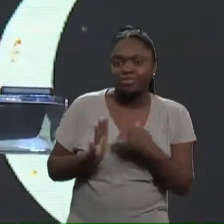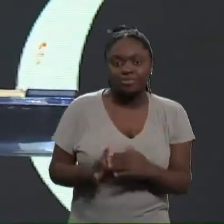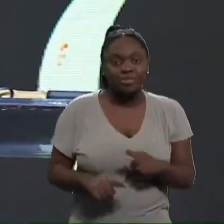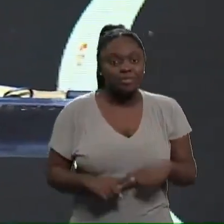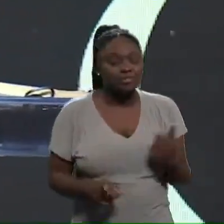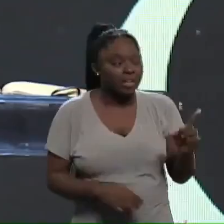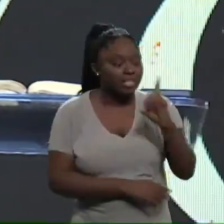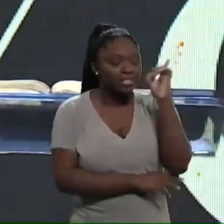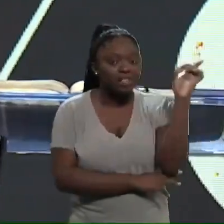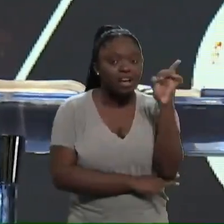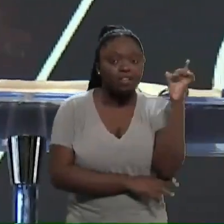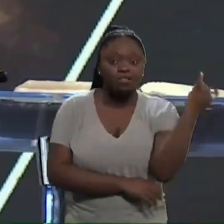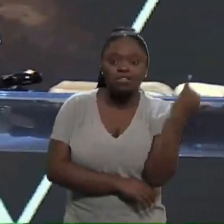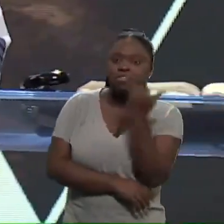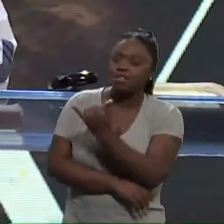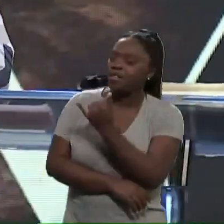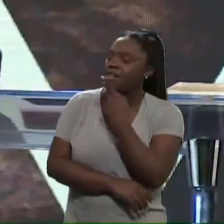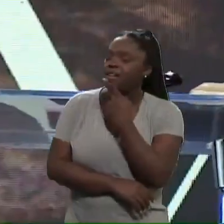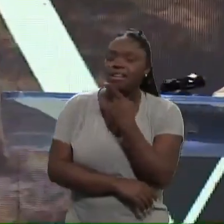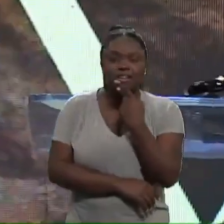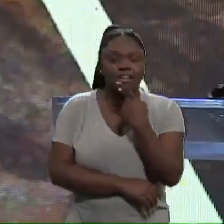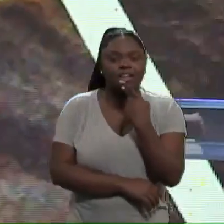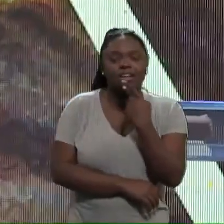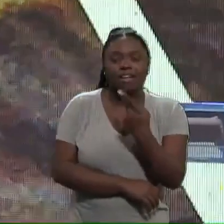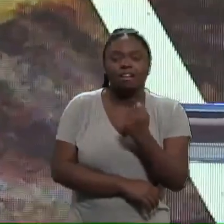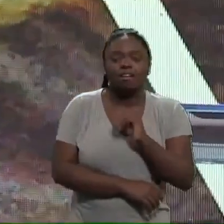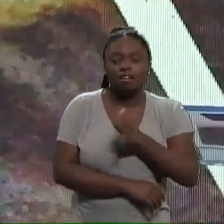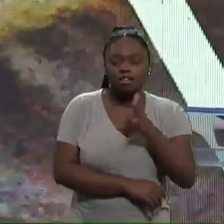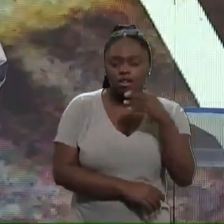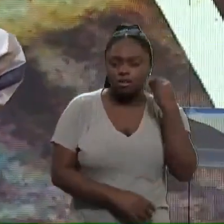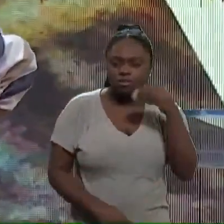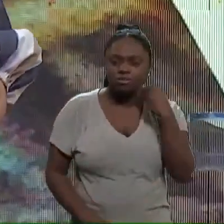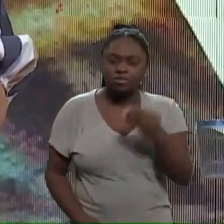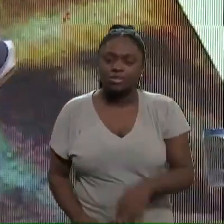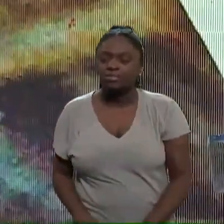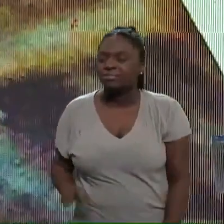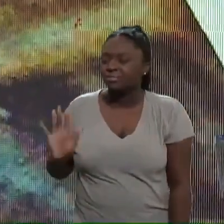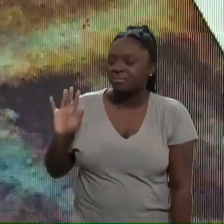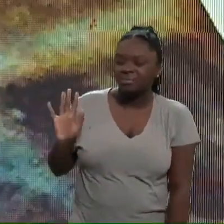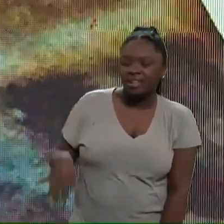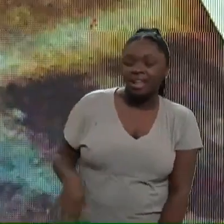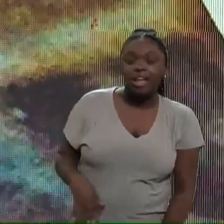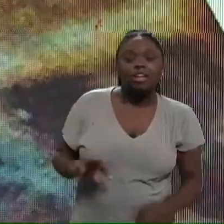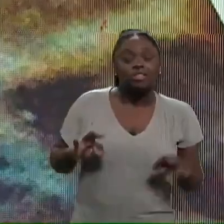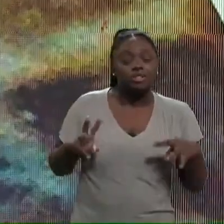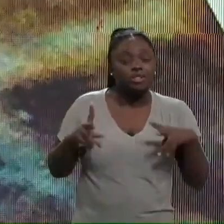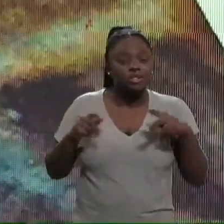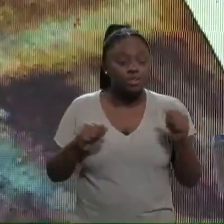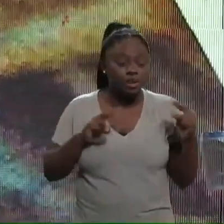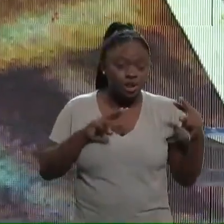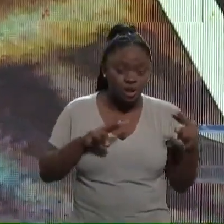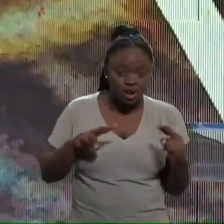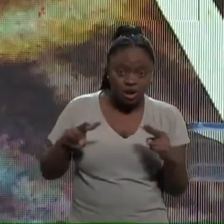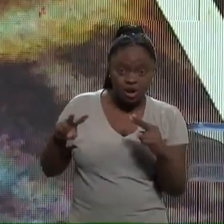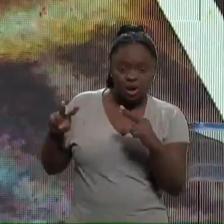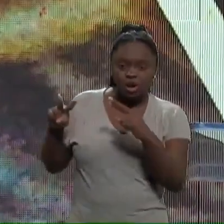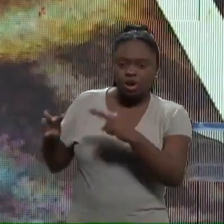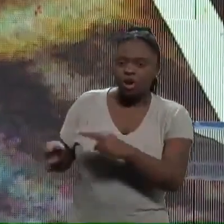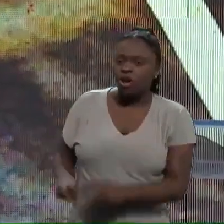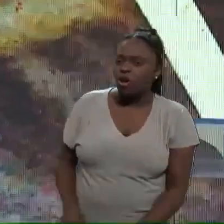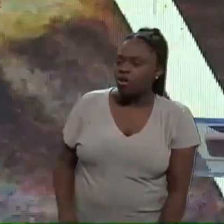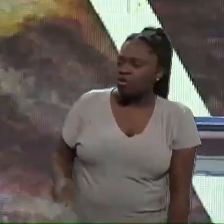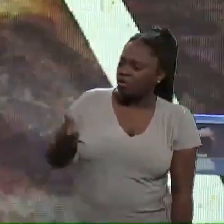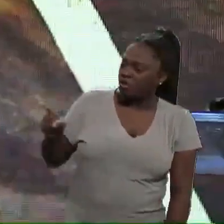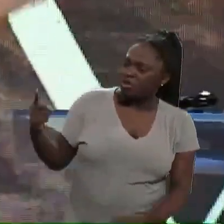olha para Golias como mais um daqueles que ele já tem experimentado. Ah, todo mundo olha para Golias e ele declara: você